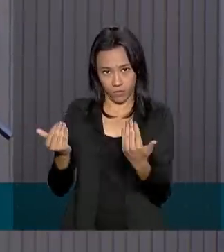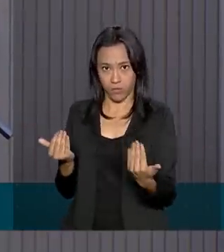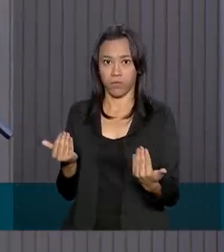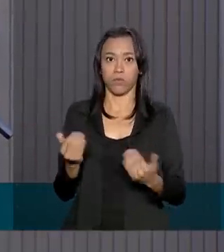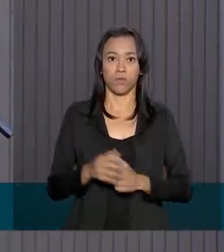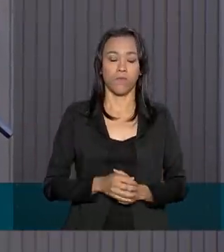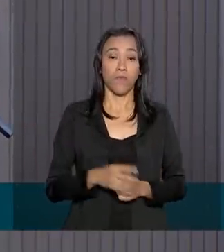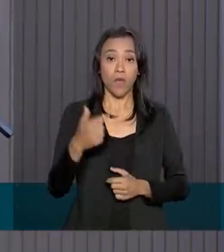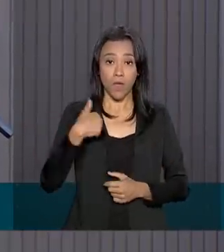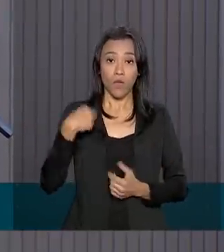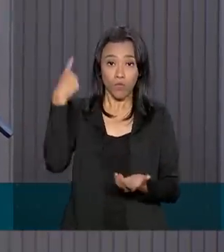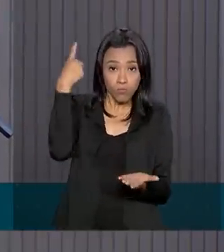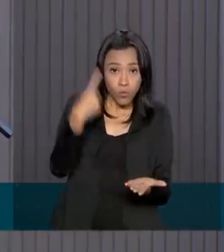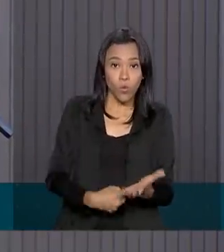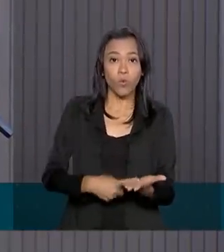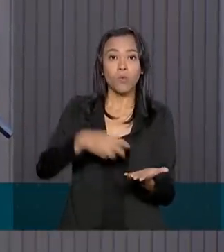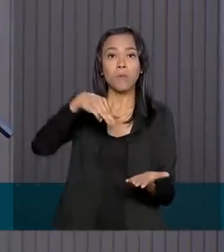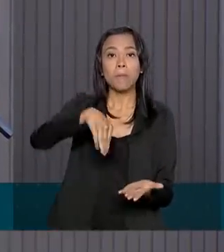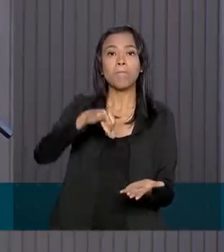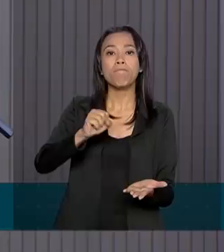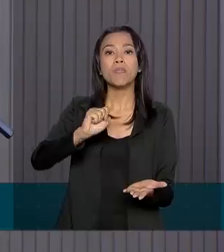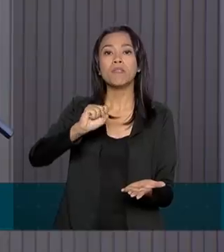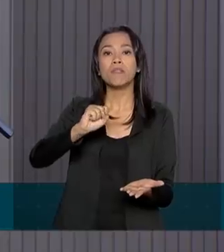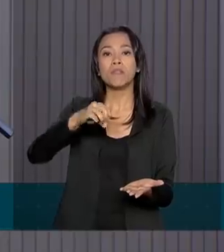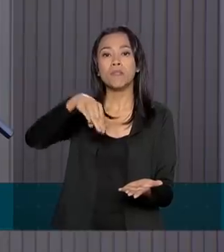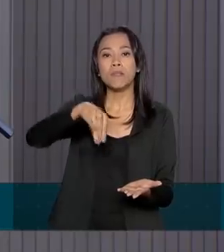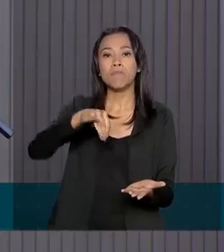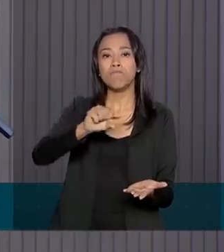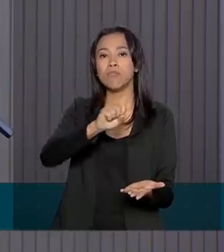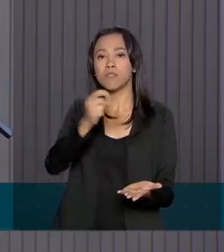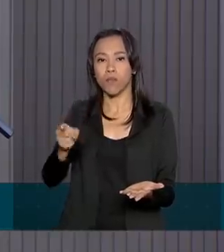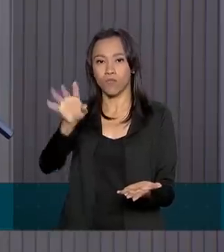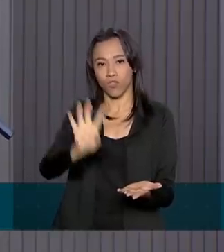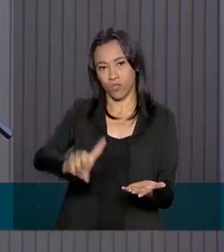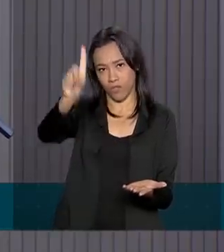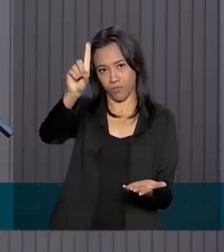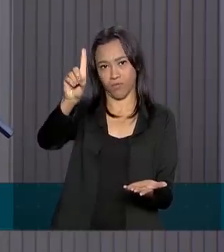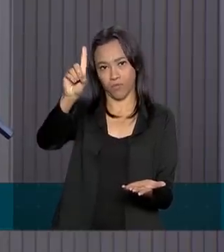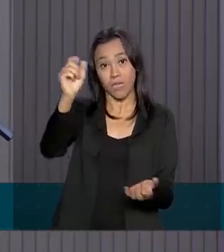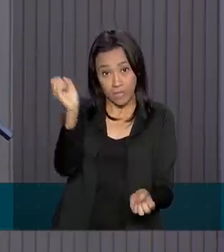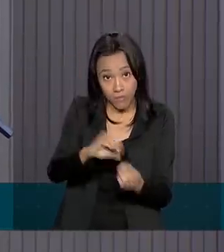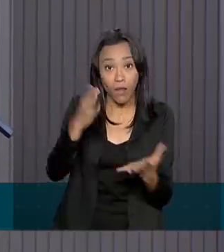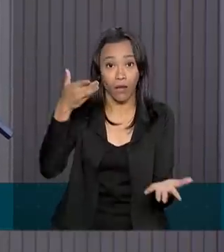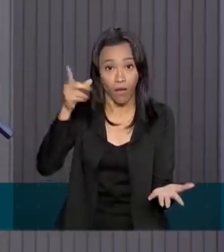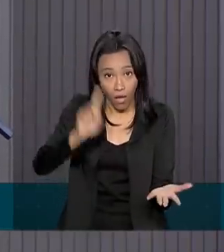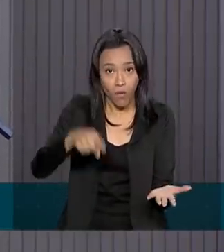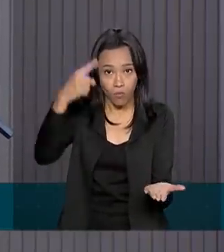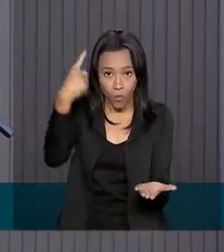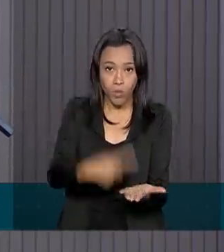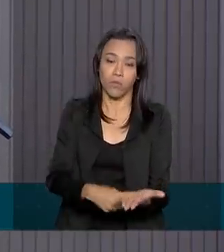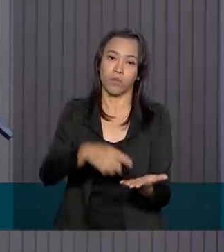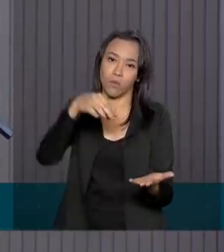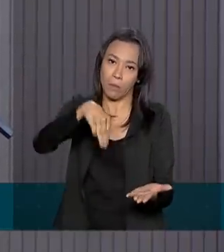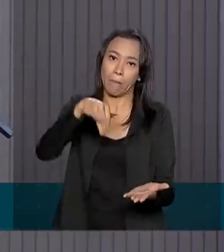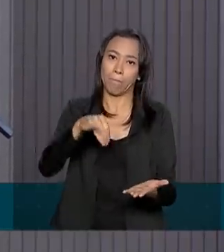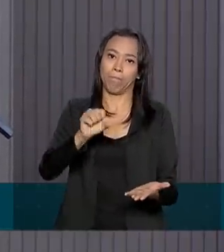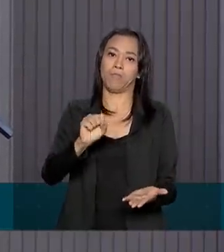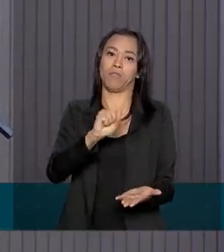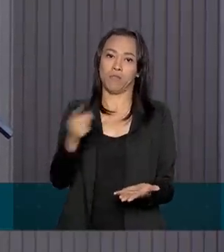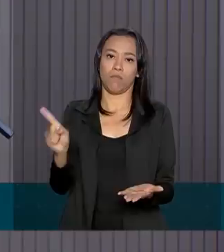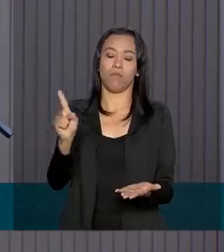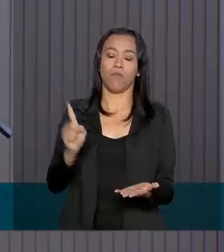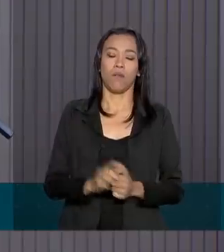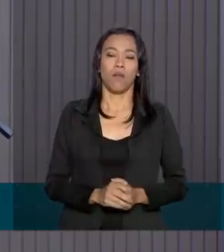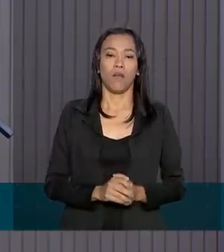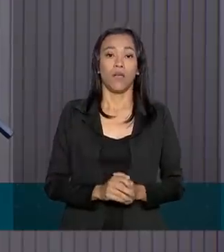chamo missão de Deus. E essa missão